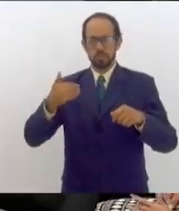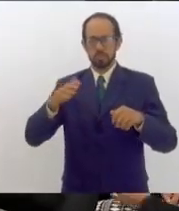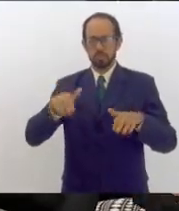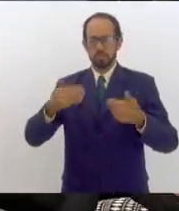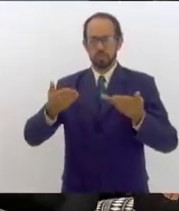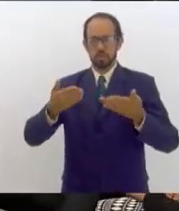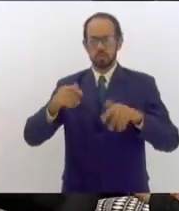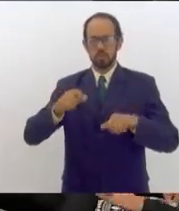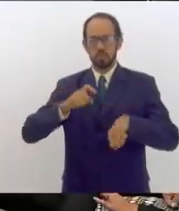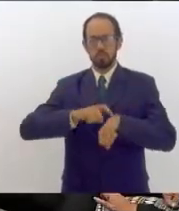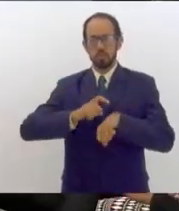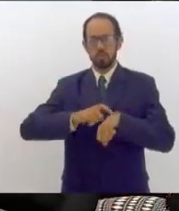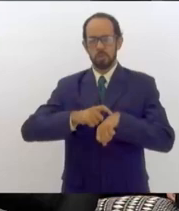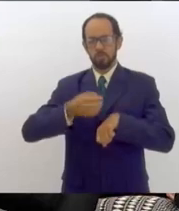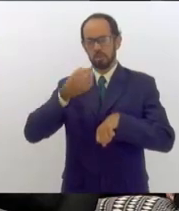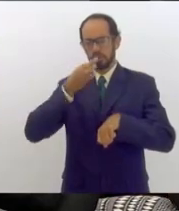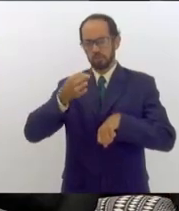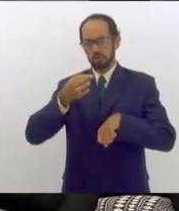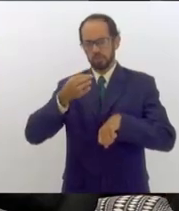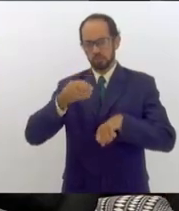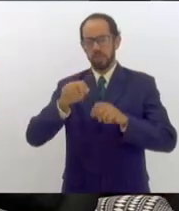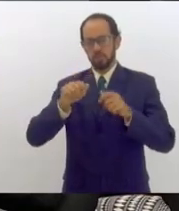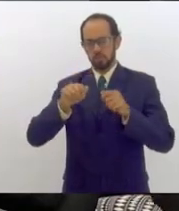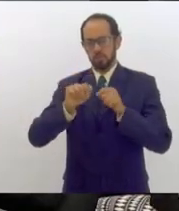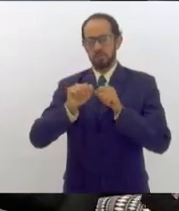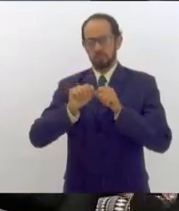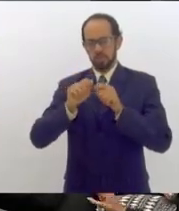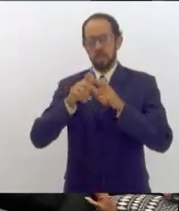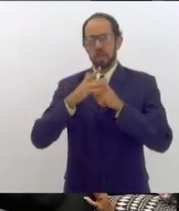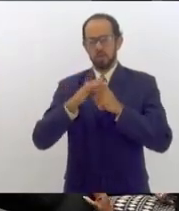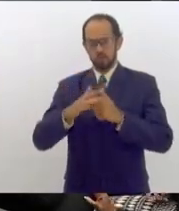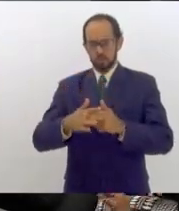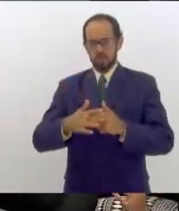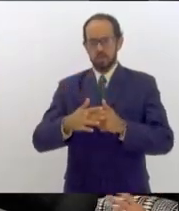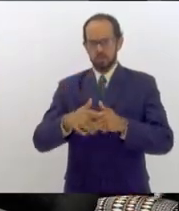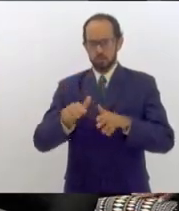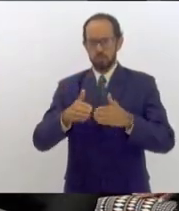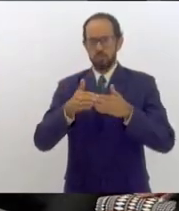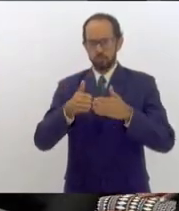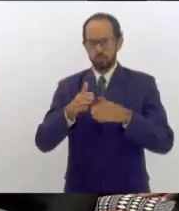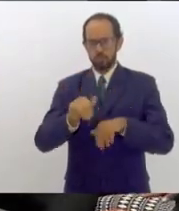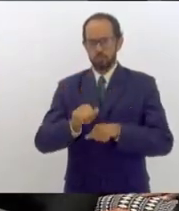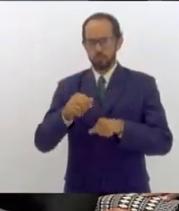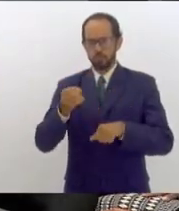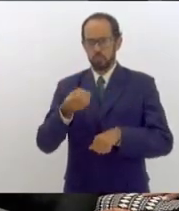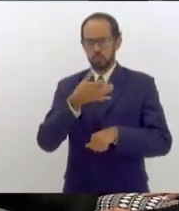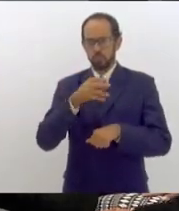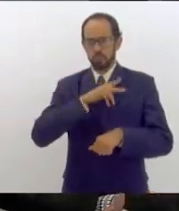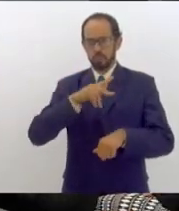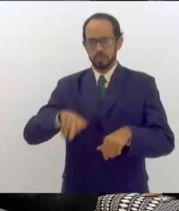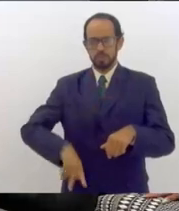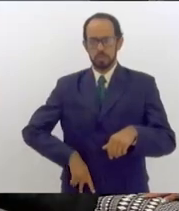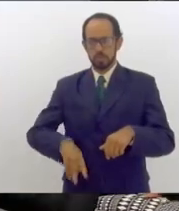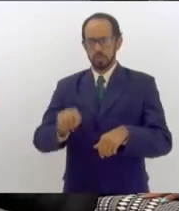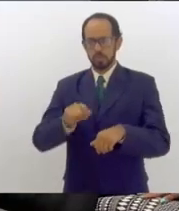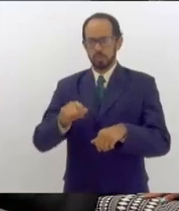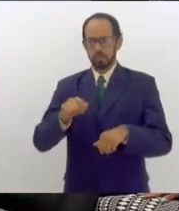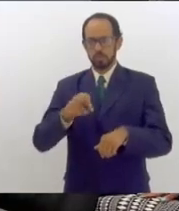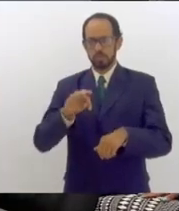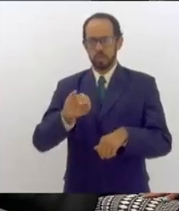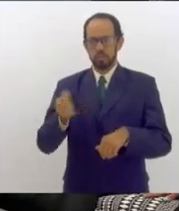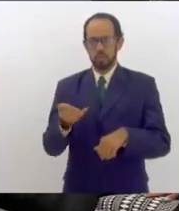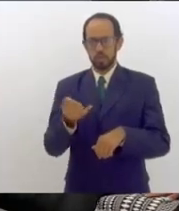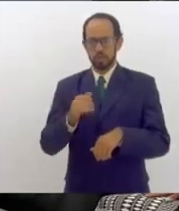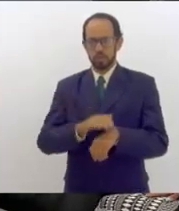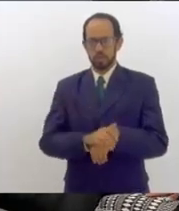na hora que for fazer a indicação fazer um novo presidente do Tribunal de Justiça